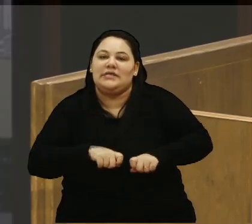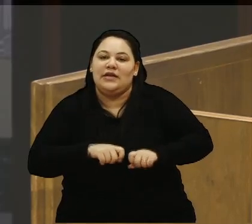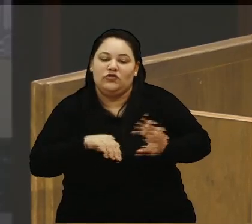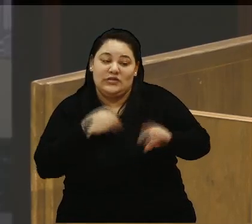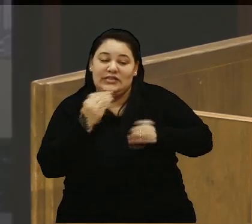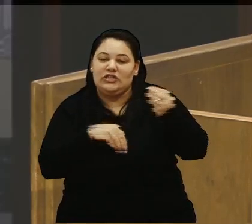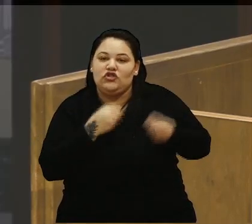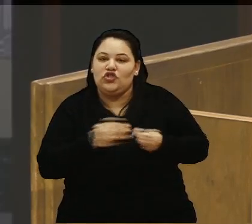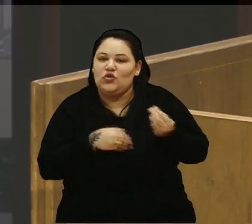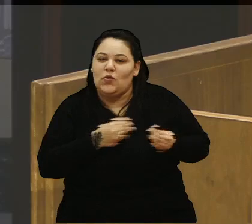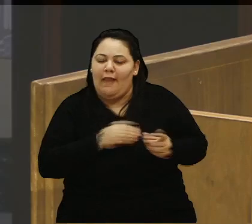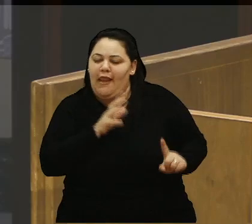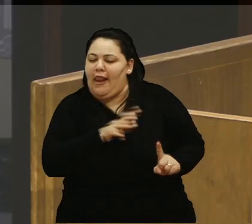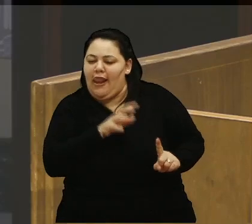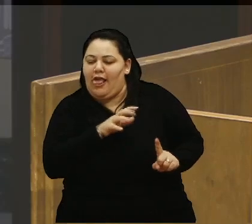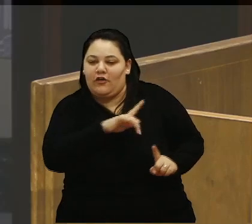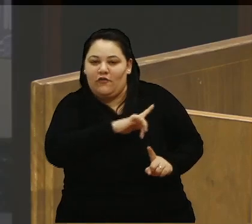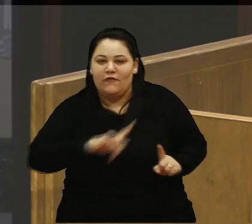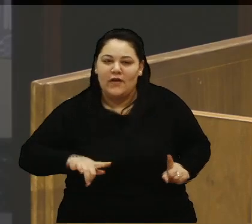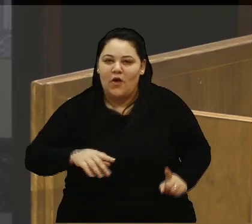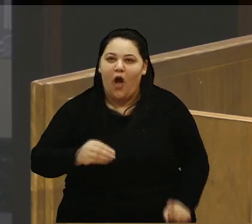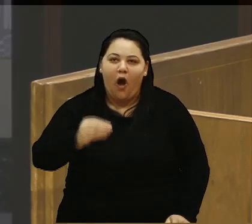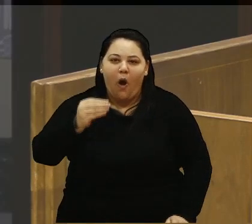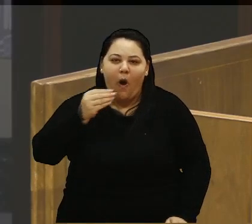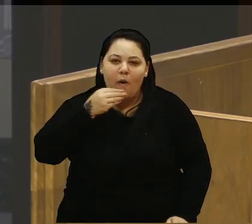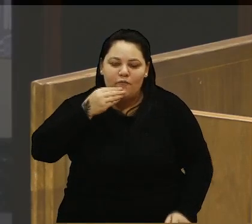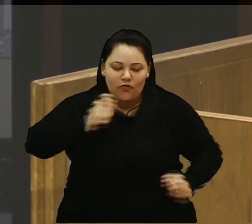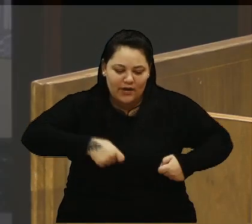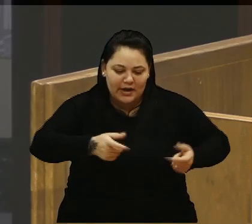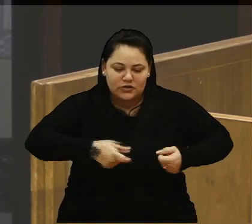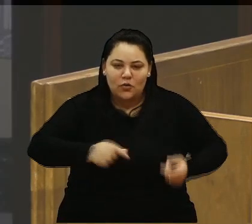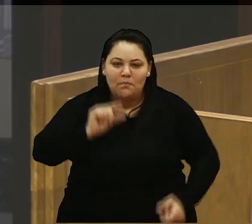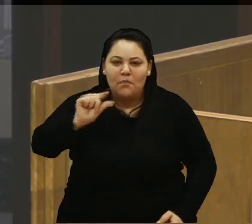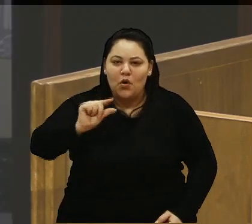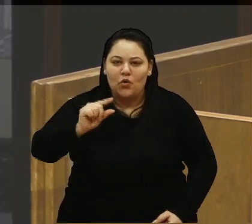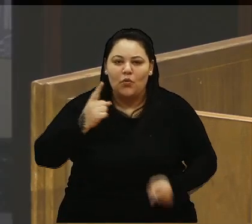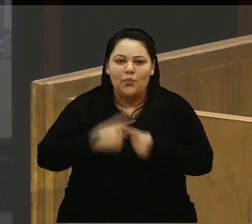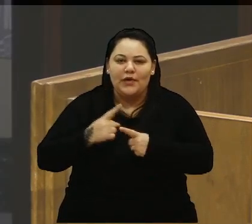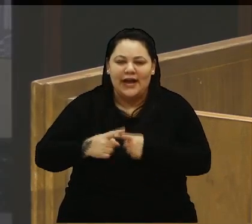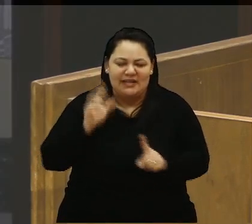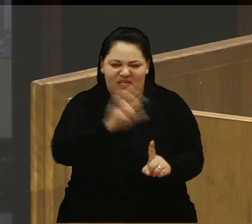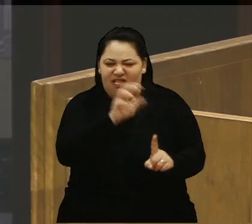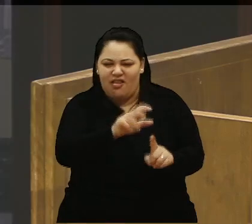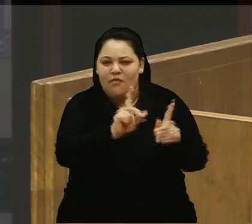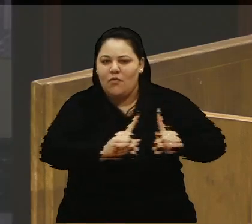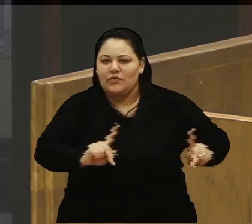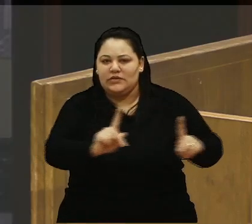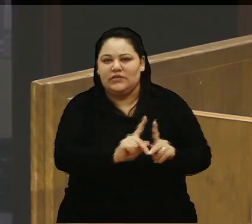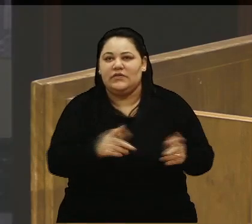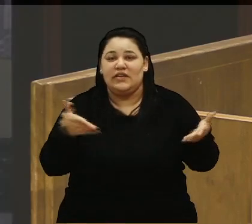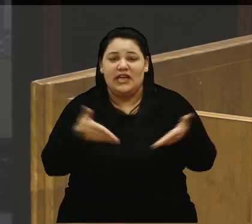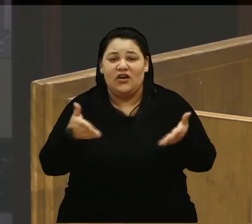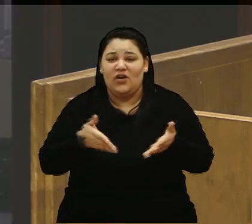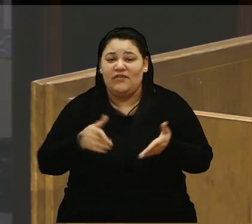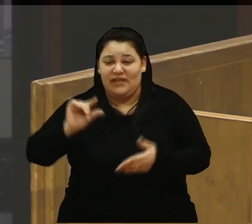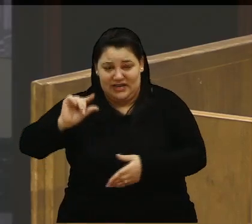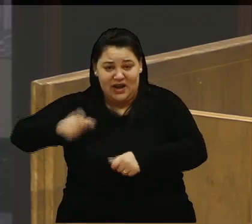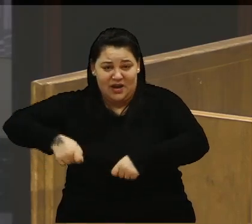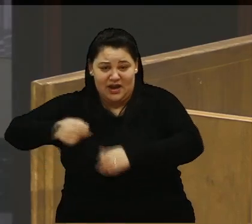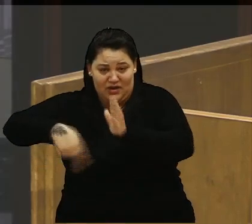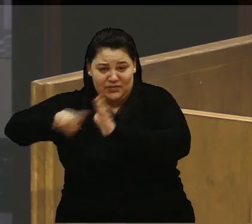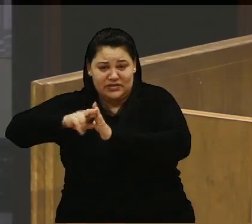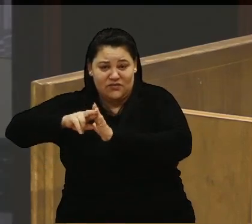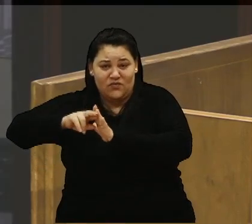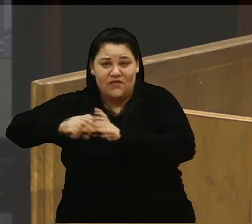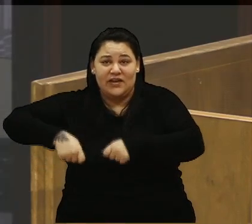governo, é óbvio que gastou menos por causa da pressão que a gente deu. Isso aí é óbvio. E agora vai gastar menos na restauração também. Sabe por quê? Por